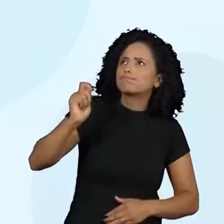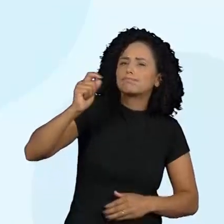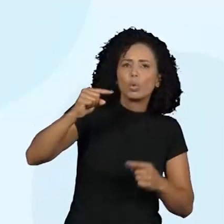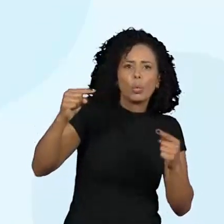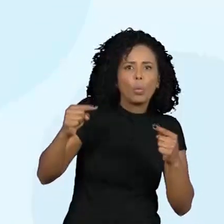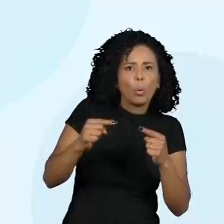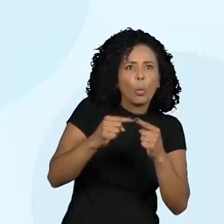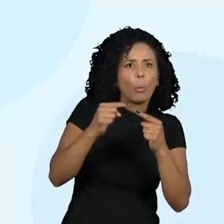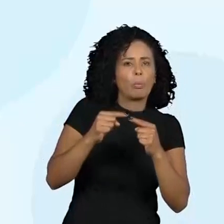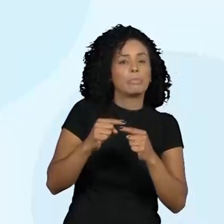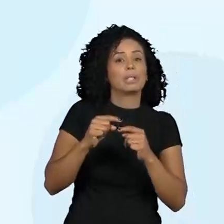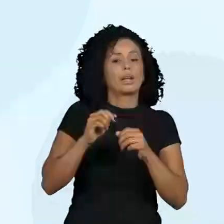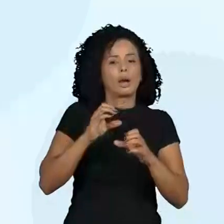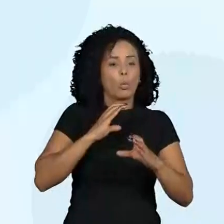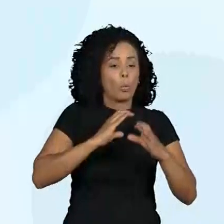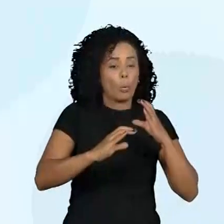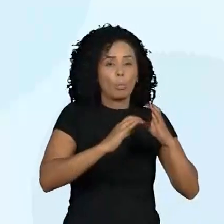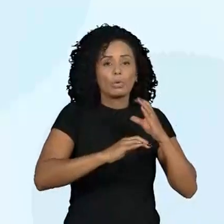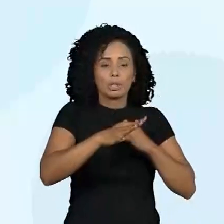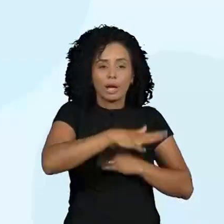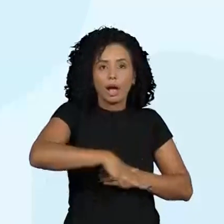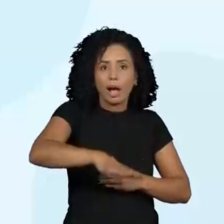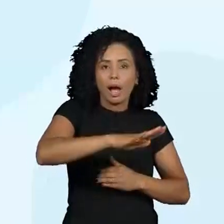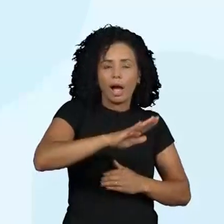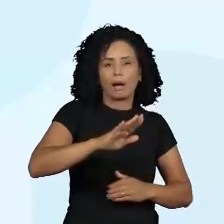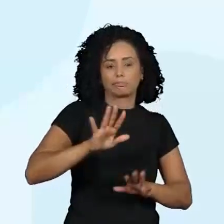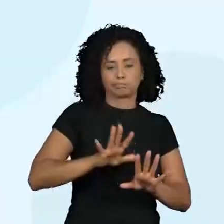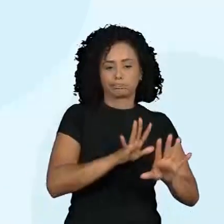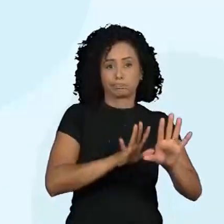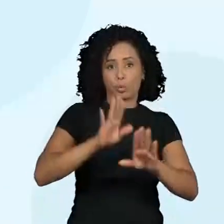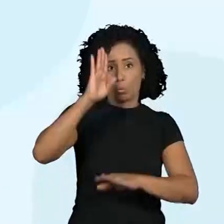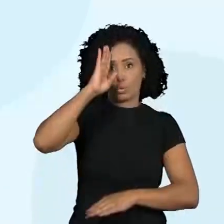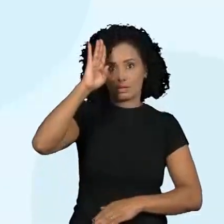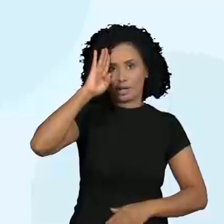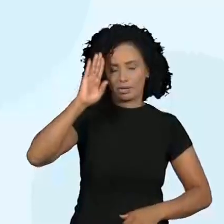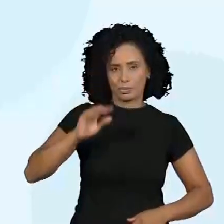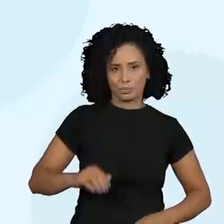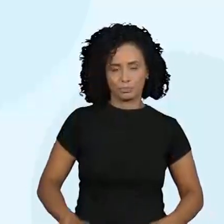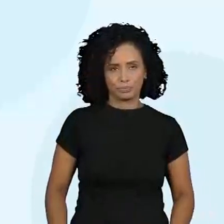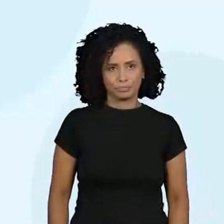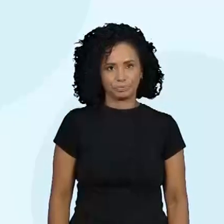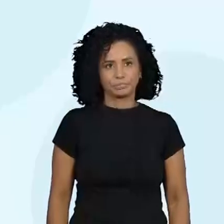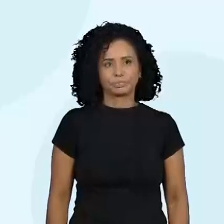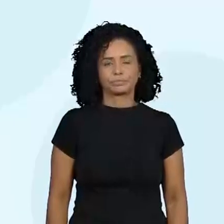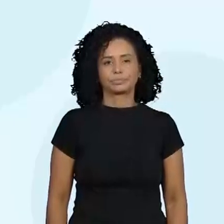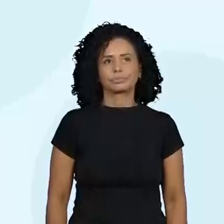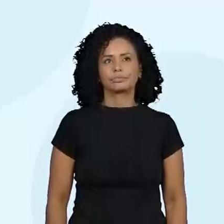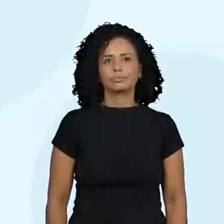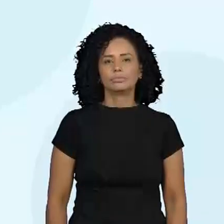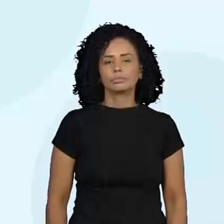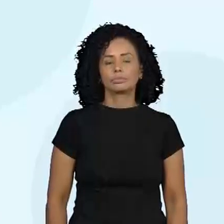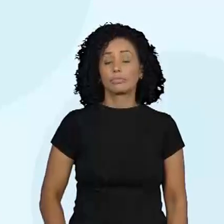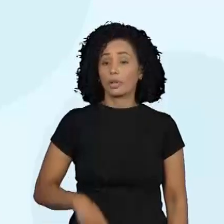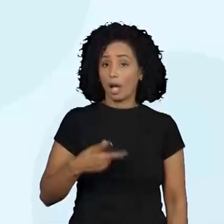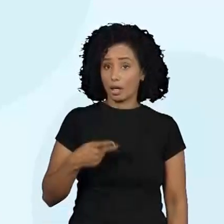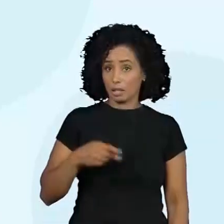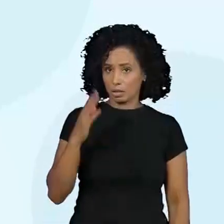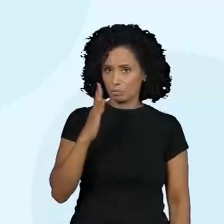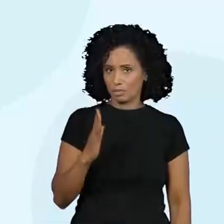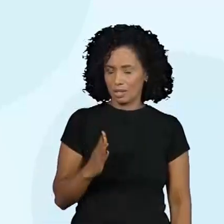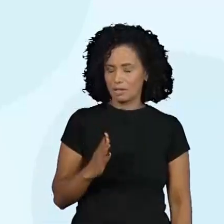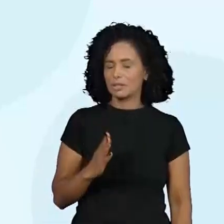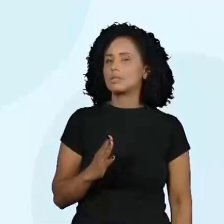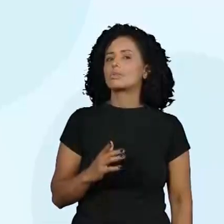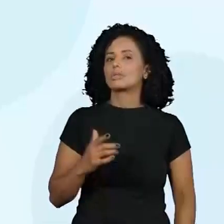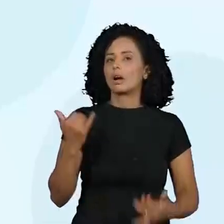objetivo enviar mensagens em códigos entre os campos. No Brasil, há notícias